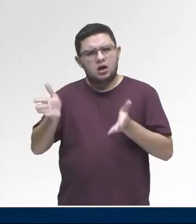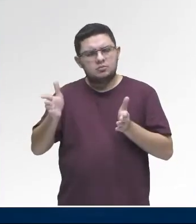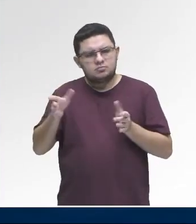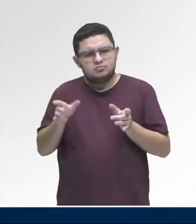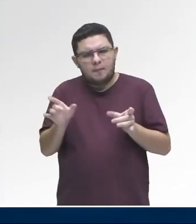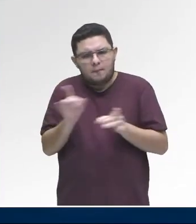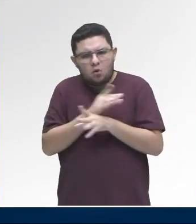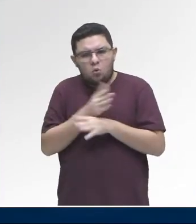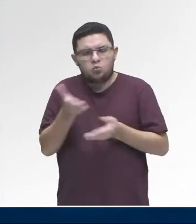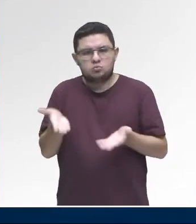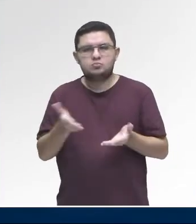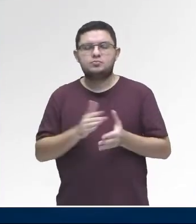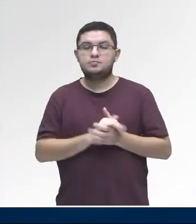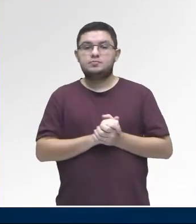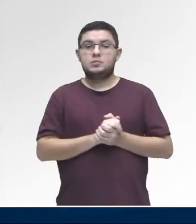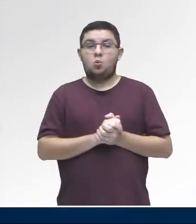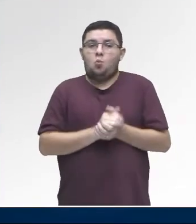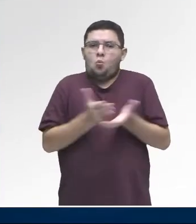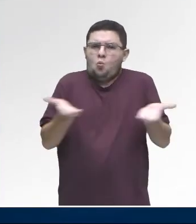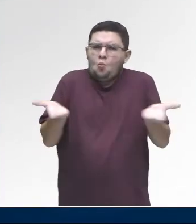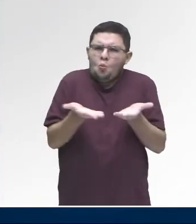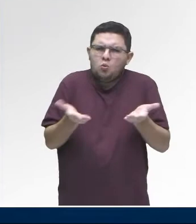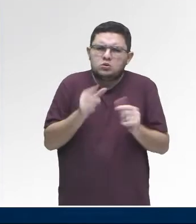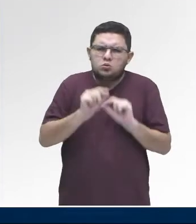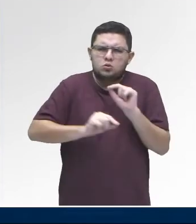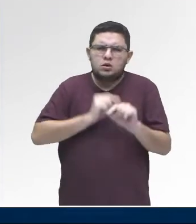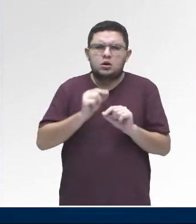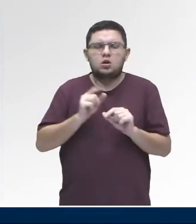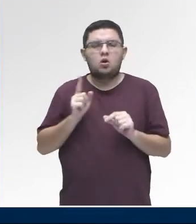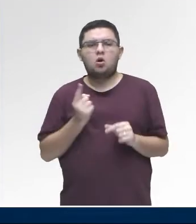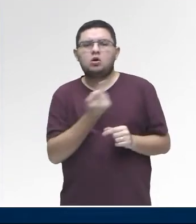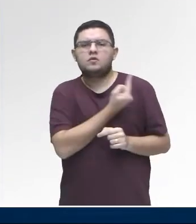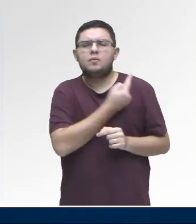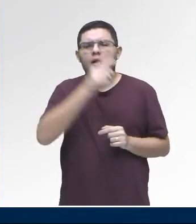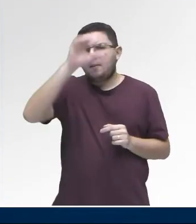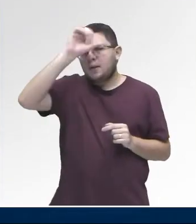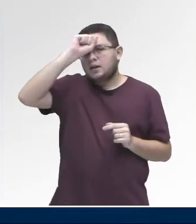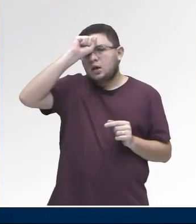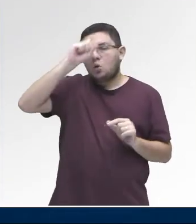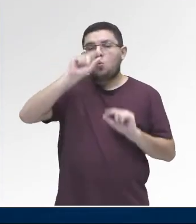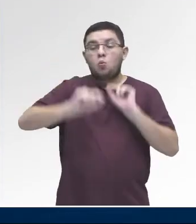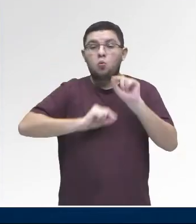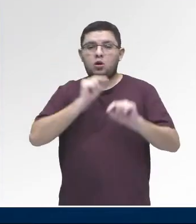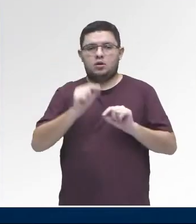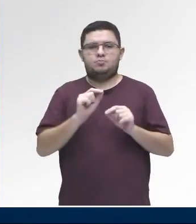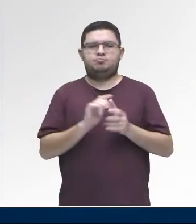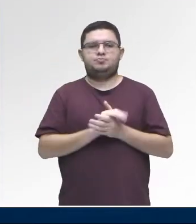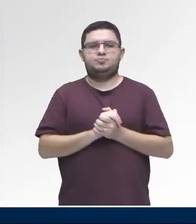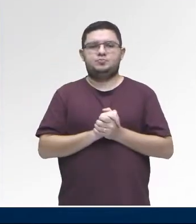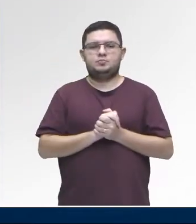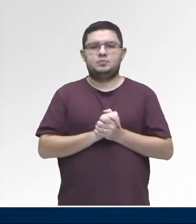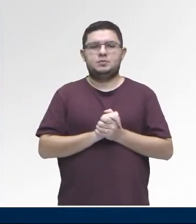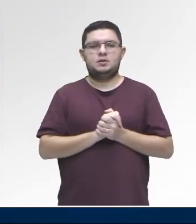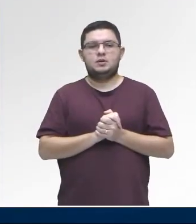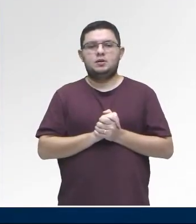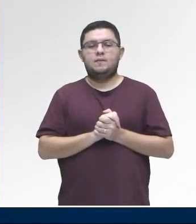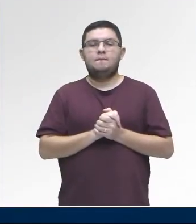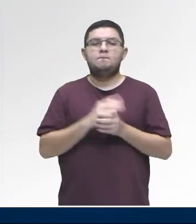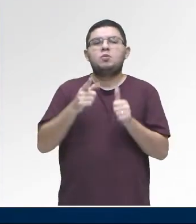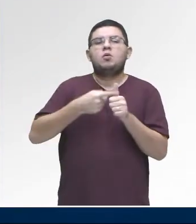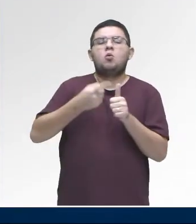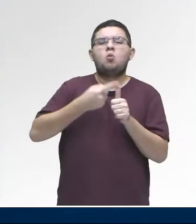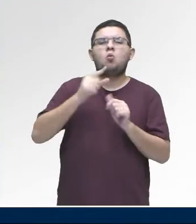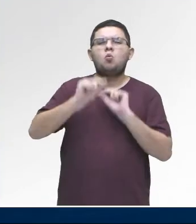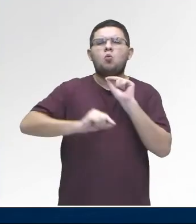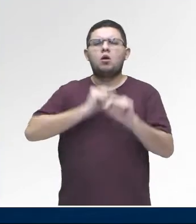hoje, nós vamos aprender a equacionar a constante de